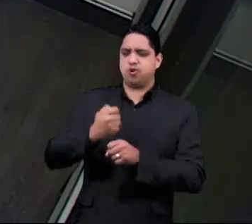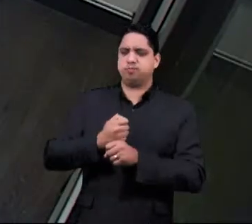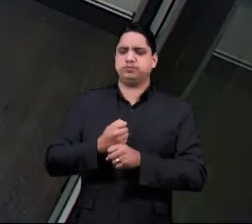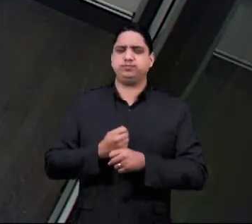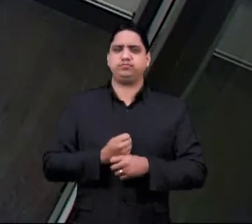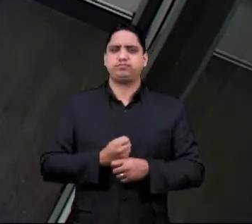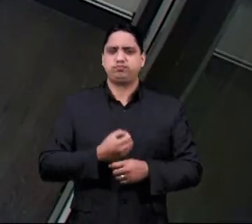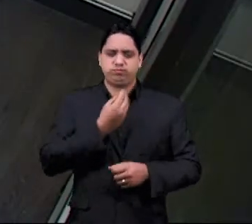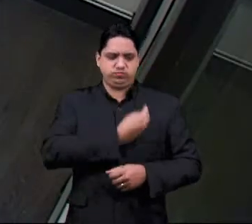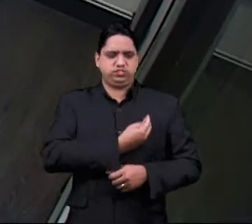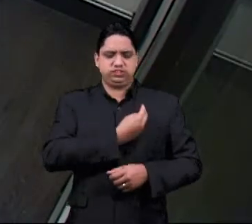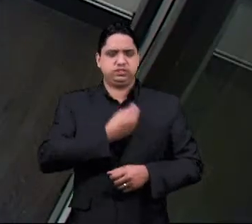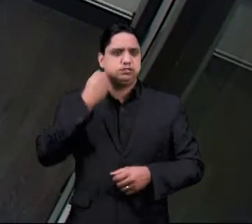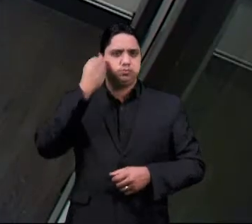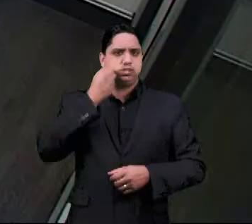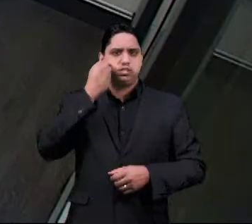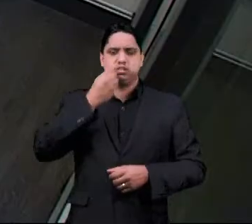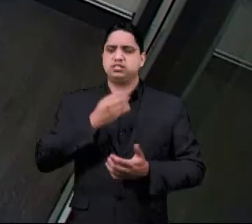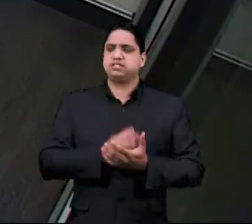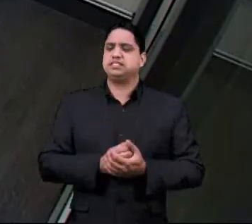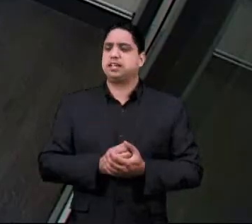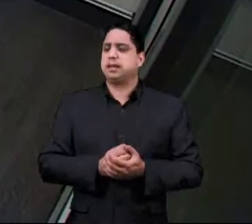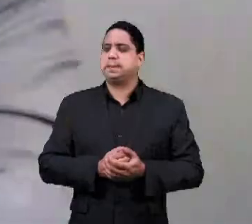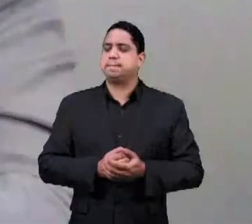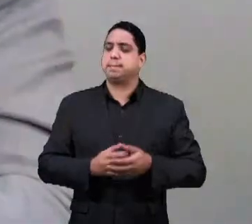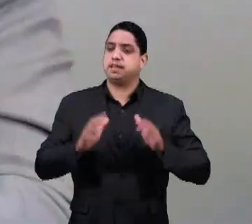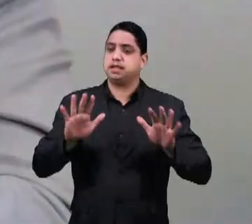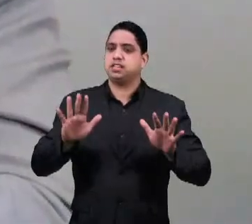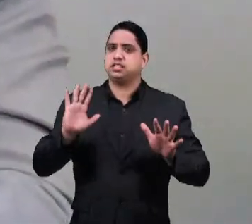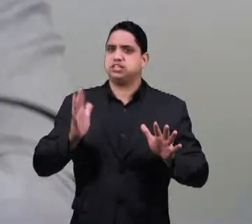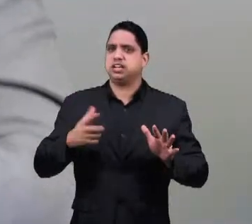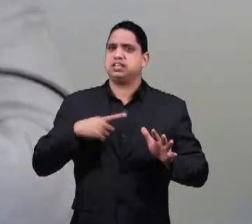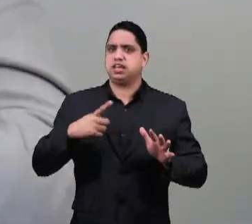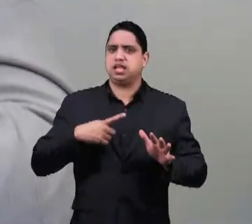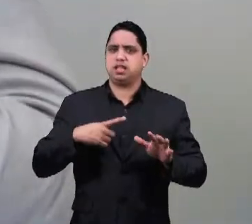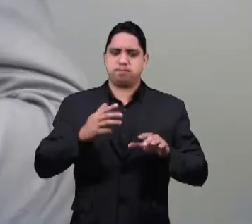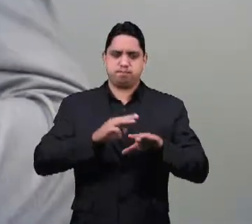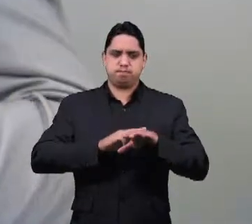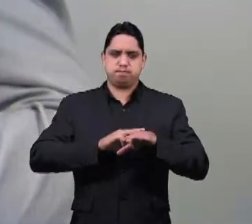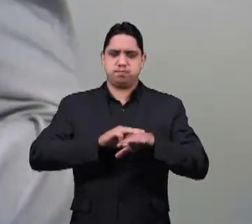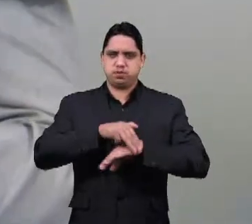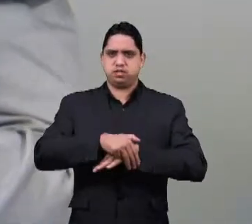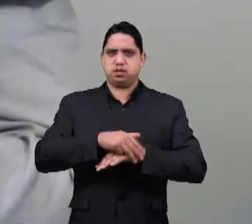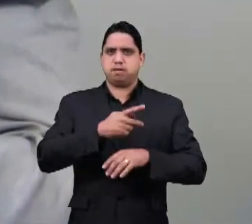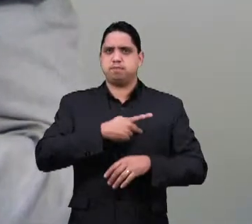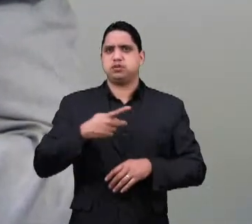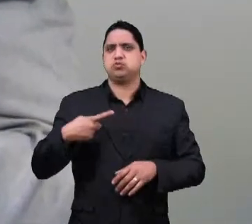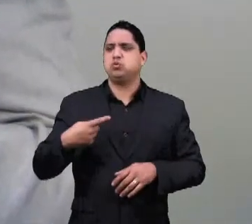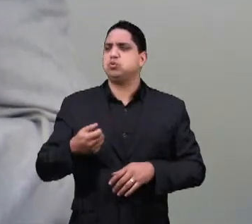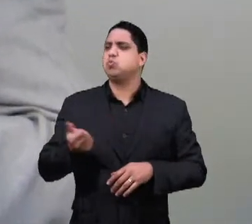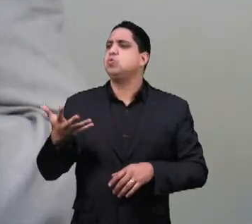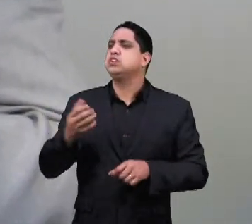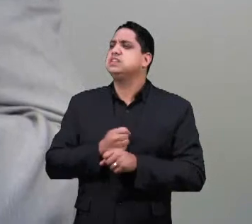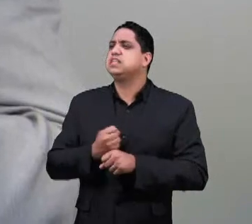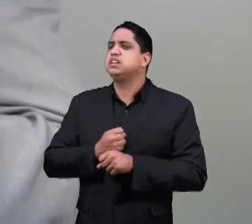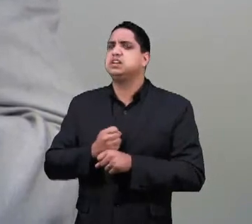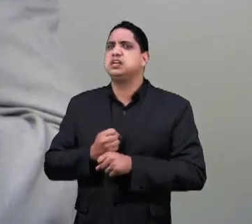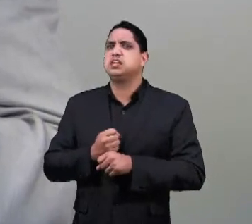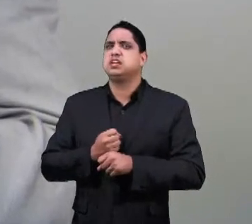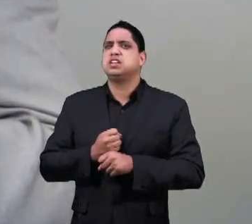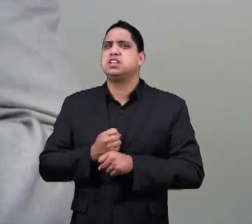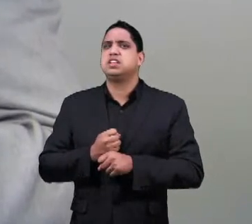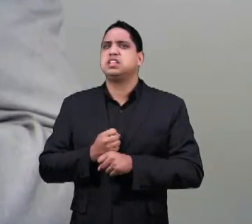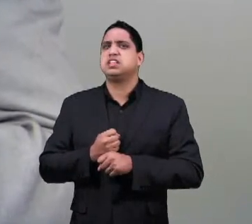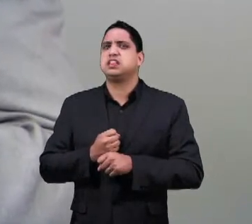e vivendo experiências, mas já tem um bom tempo de ministério. Quantos anos você chegou a falar,